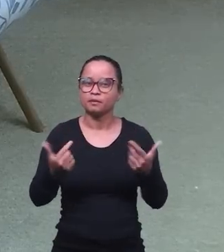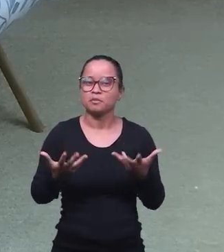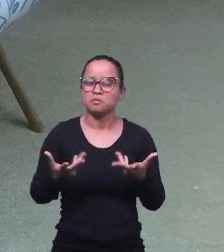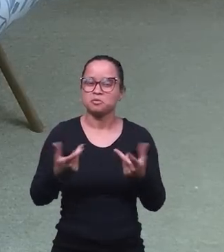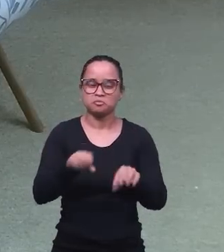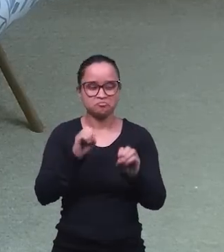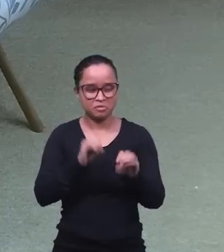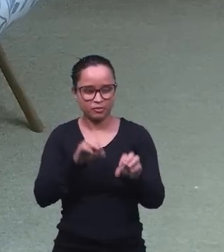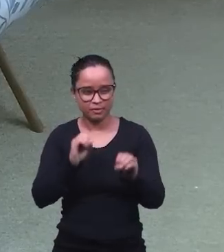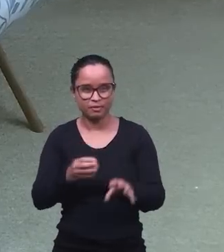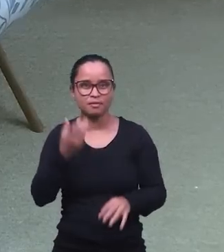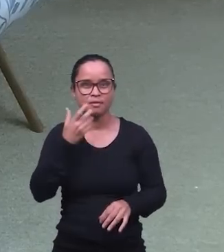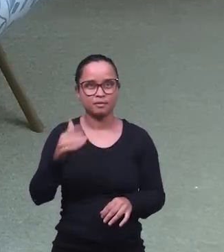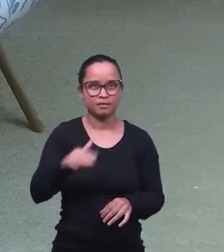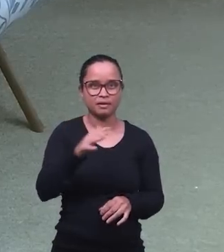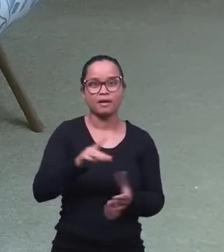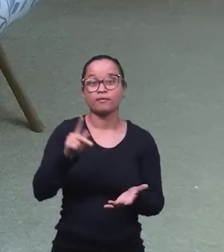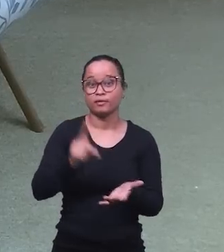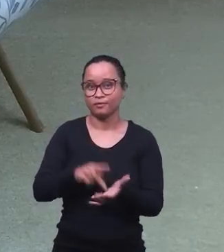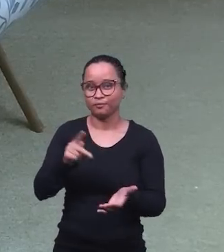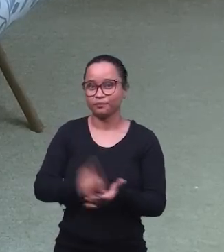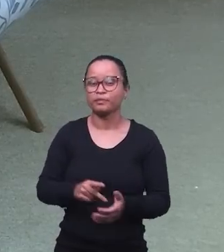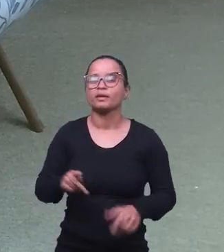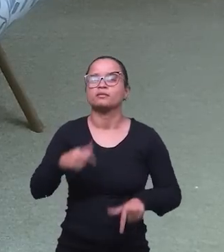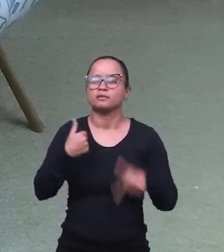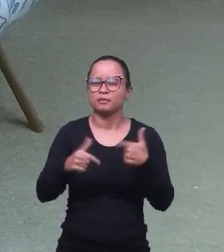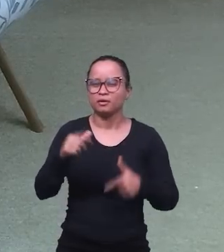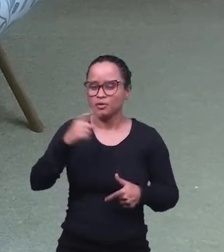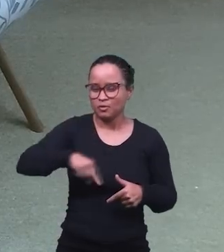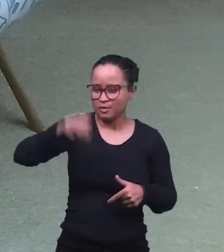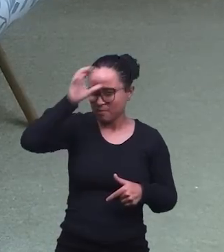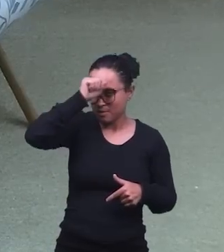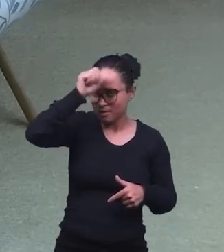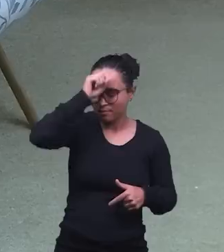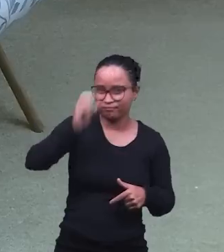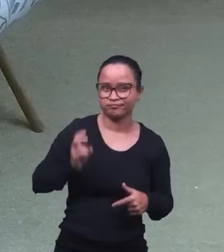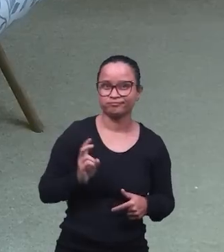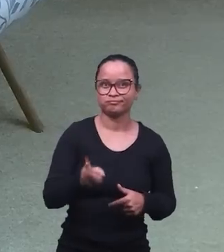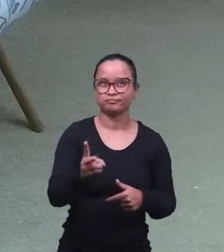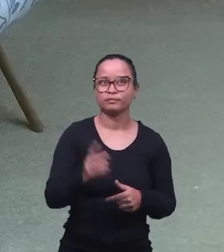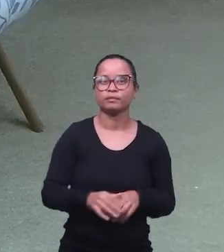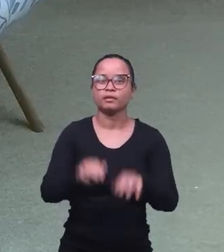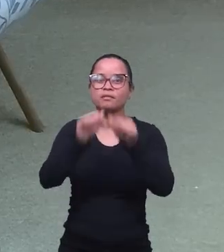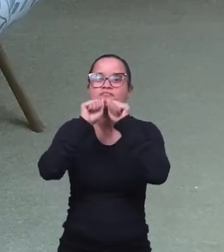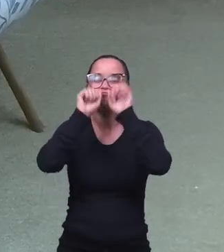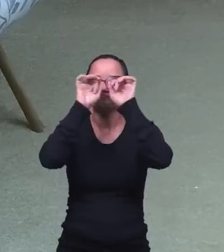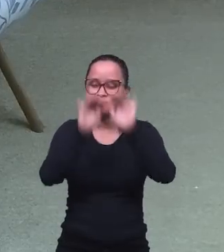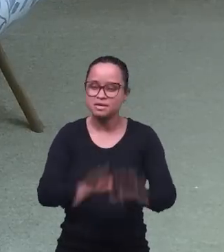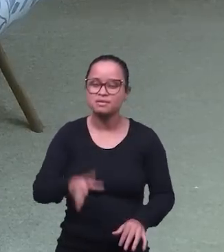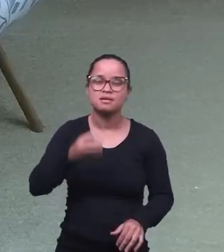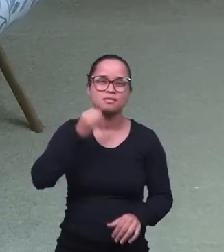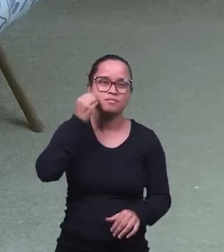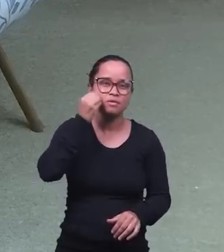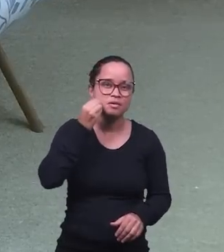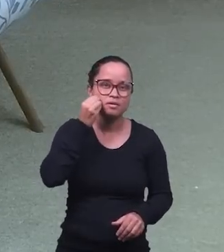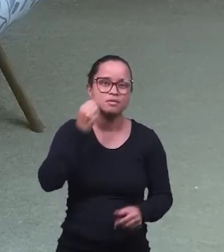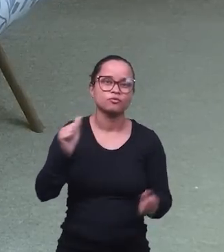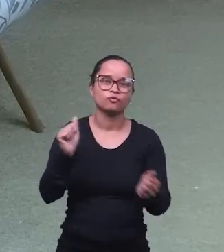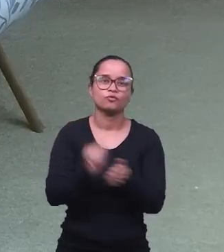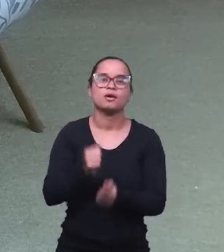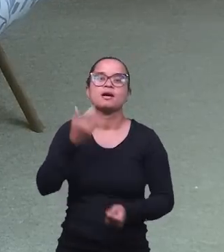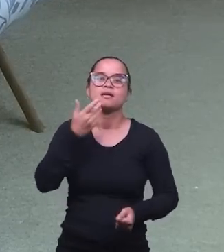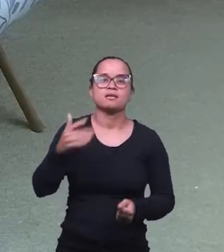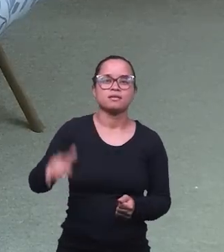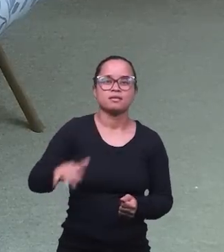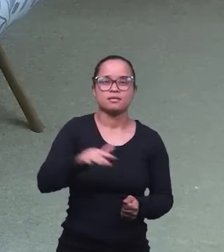nobre que é o ensino das glória crianças, a Jesus, né? é verdade. É um trabalho que a gente aprende muito, né? É verdade. A gente sempre está colhendo bênção, experiências com as crianças,